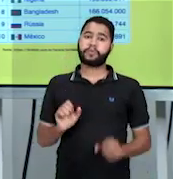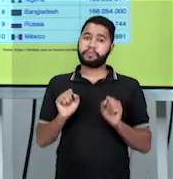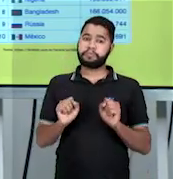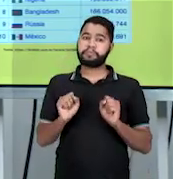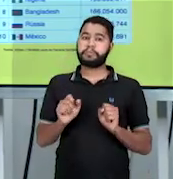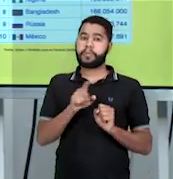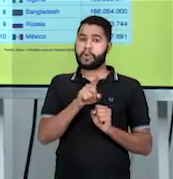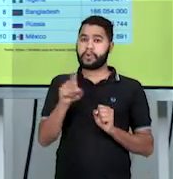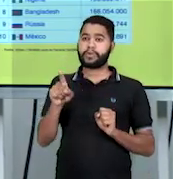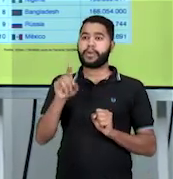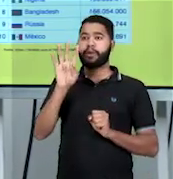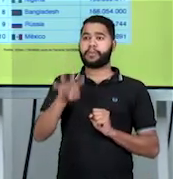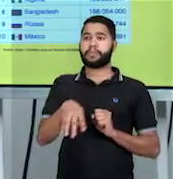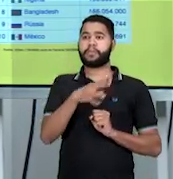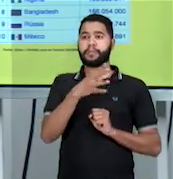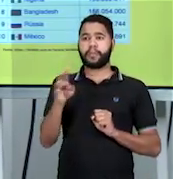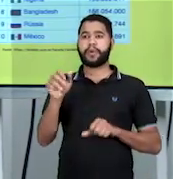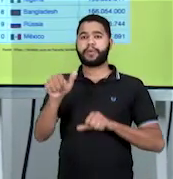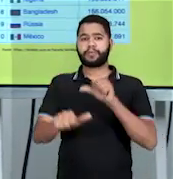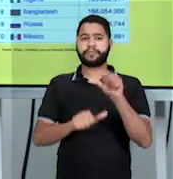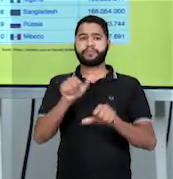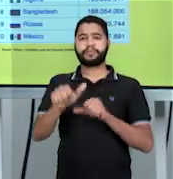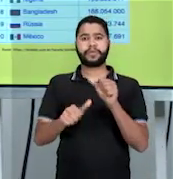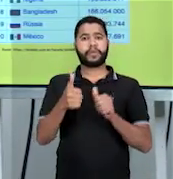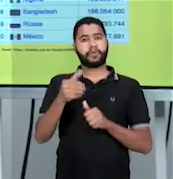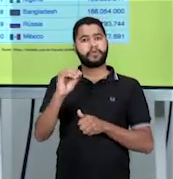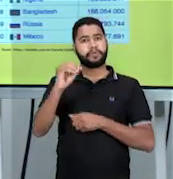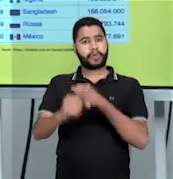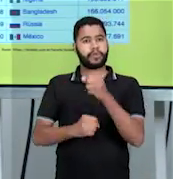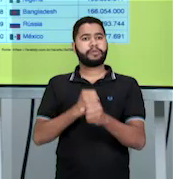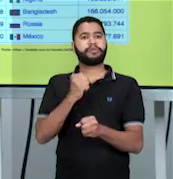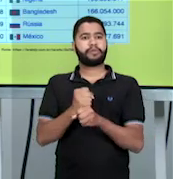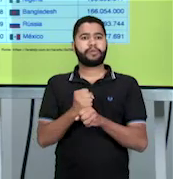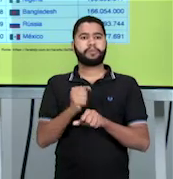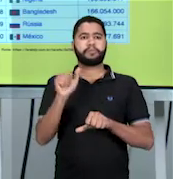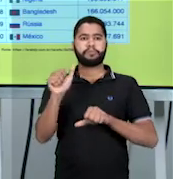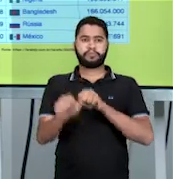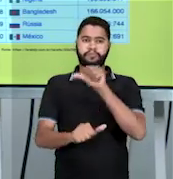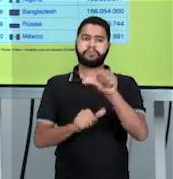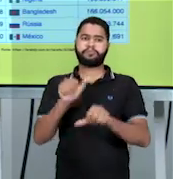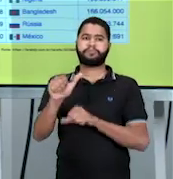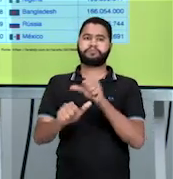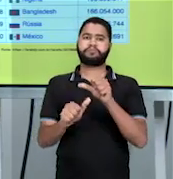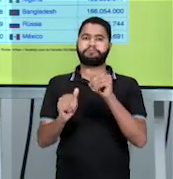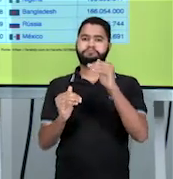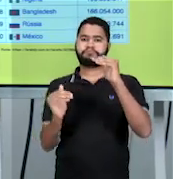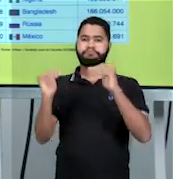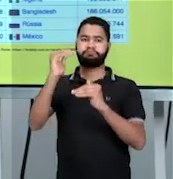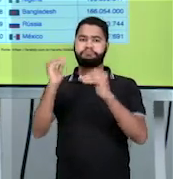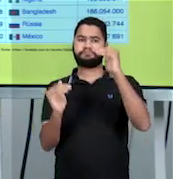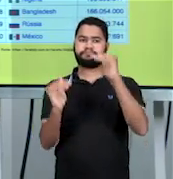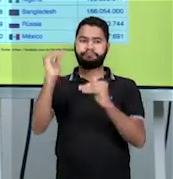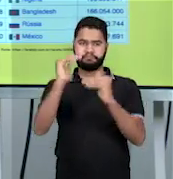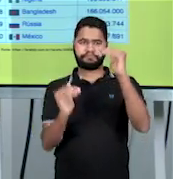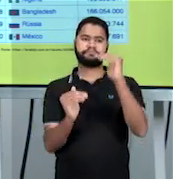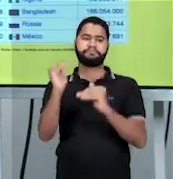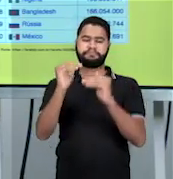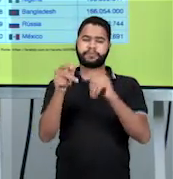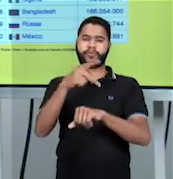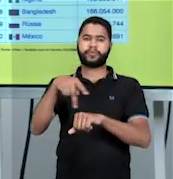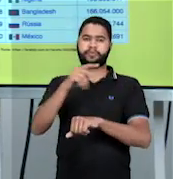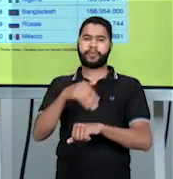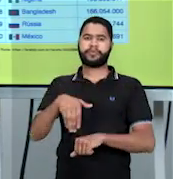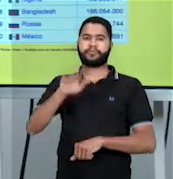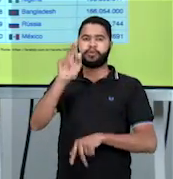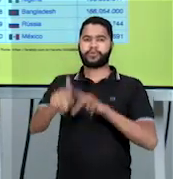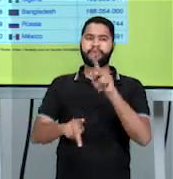certeza que essa tabela vai ter alguma alteração daqui a uns 10 anos. Vai ter algumas mudanças de posições e colocações aí entre os países mais